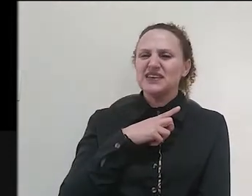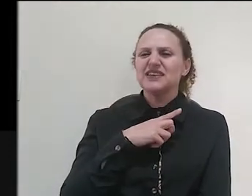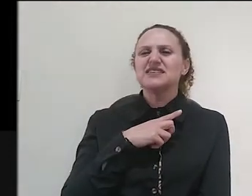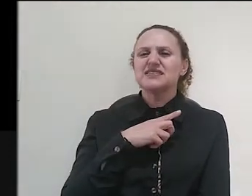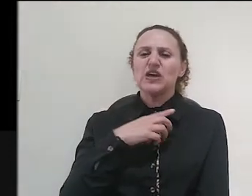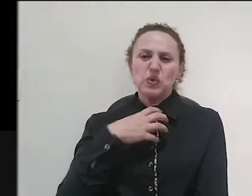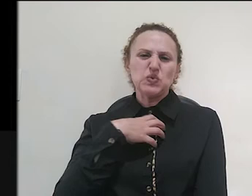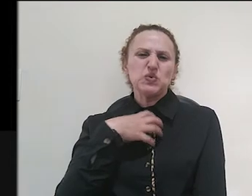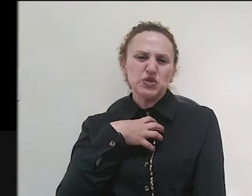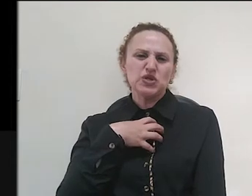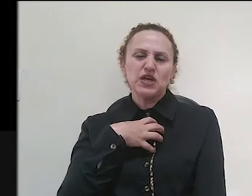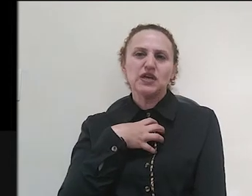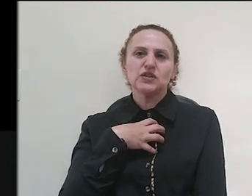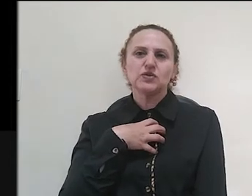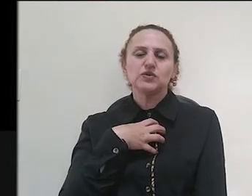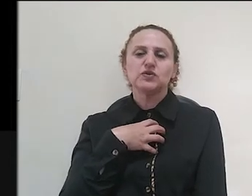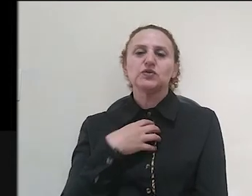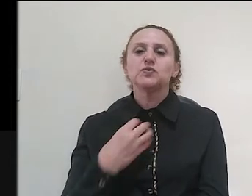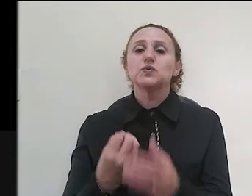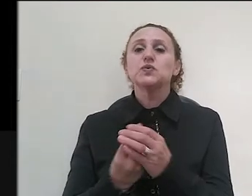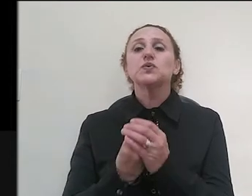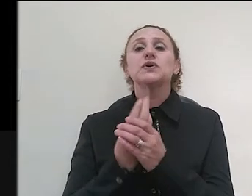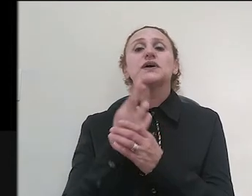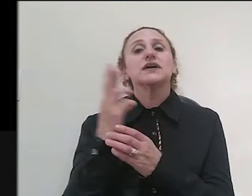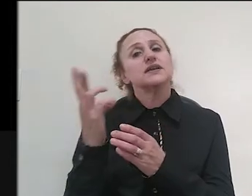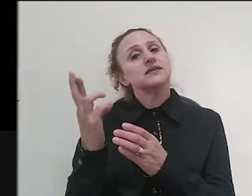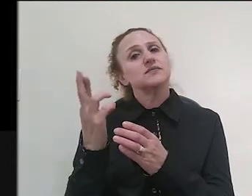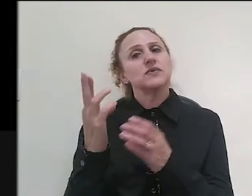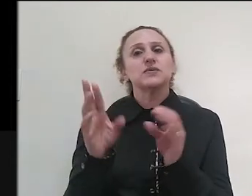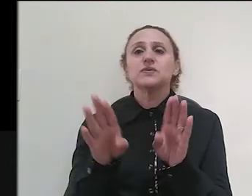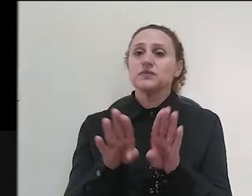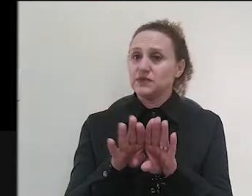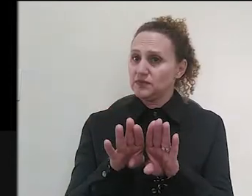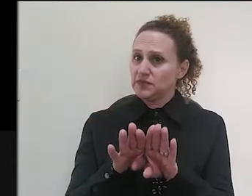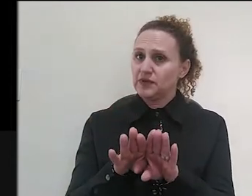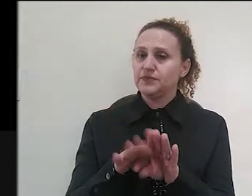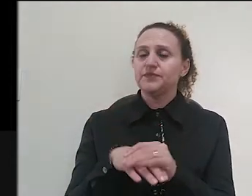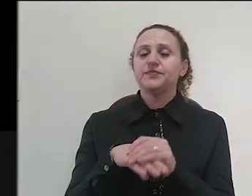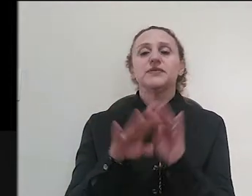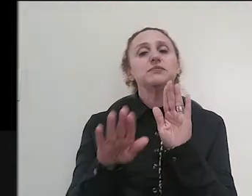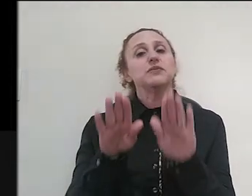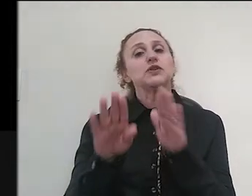forma de renascentismo, né? Então, depende de qual autor que a gente está aqui analisando.